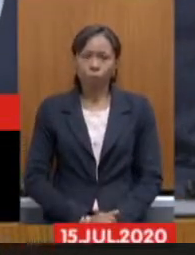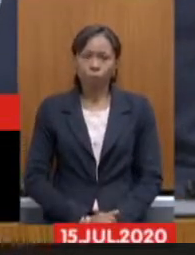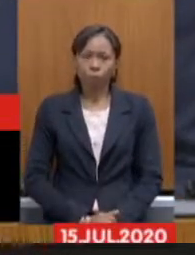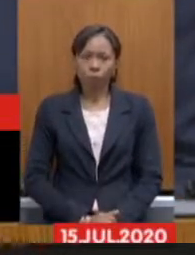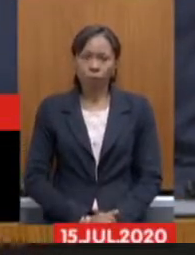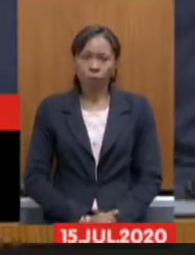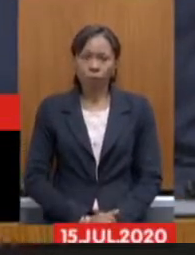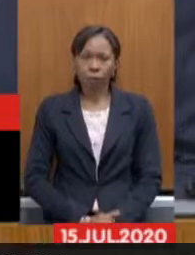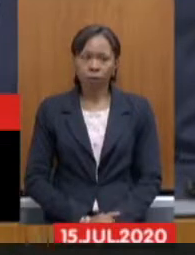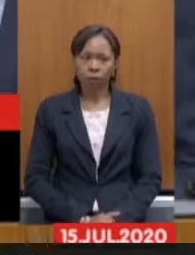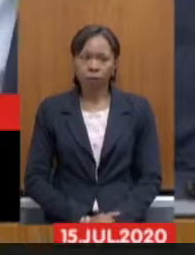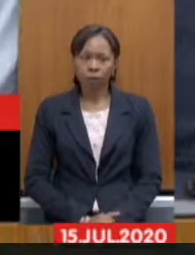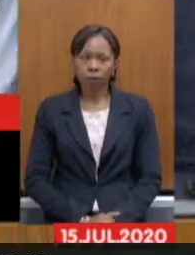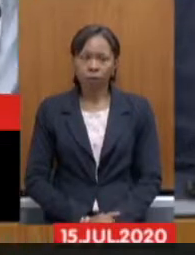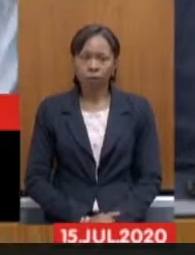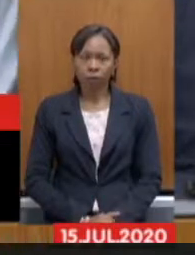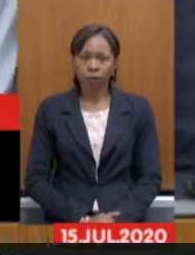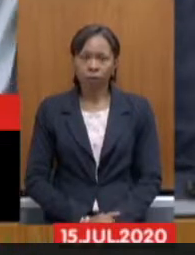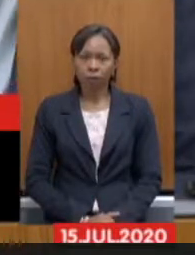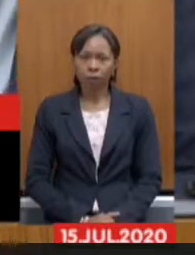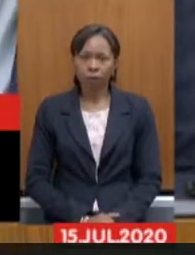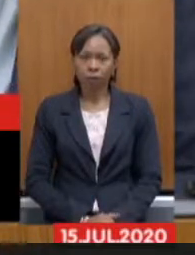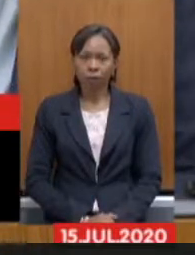a roupa ter que medir aqui